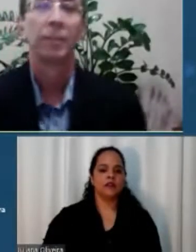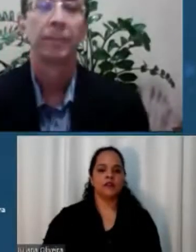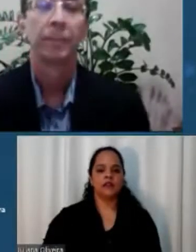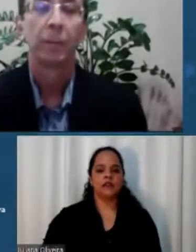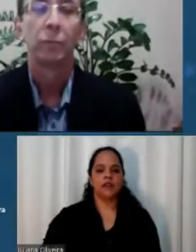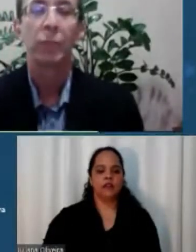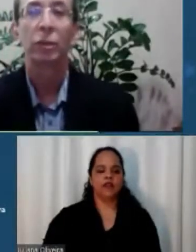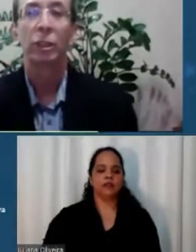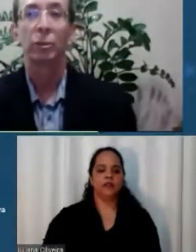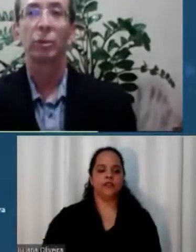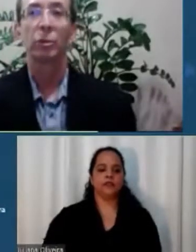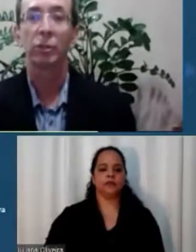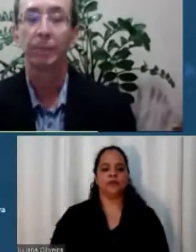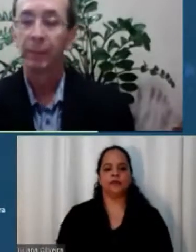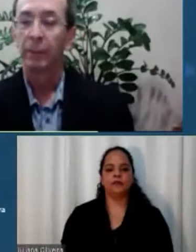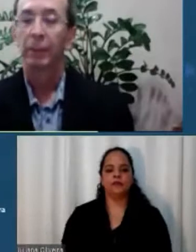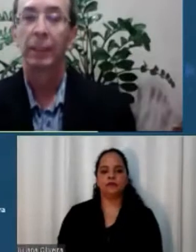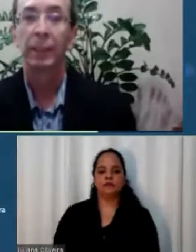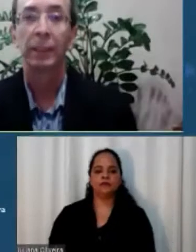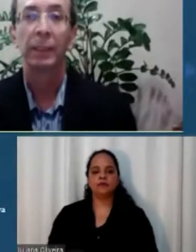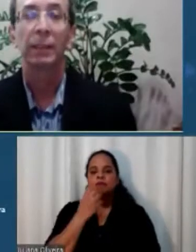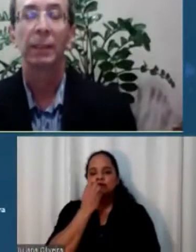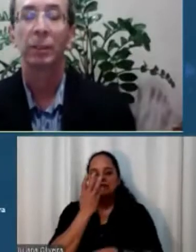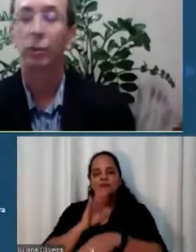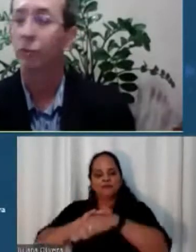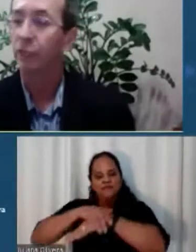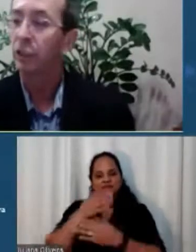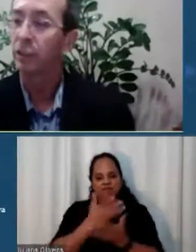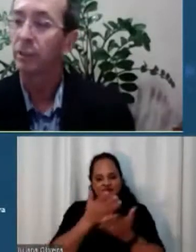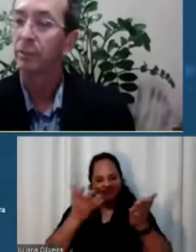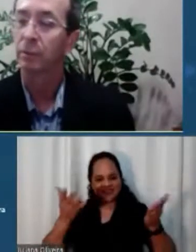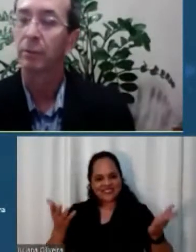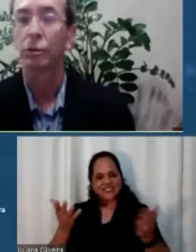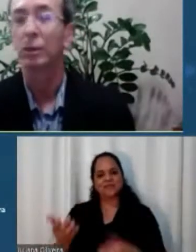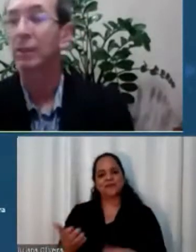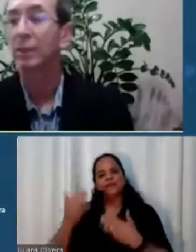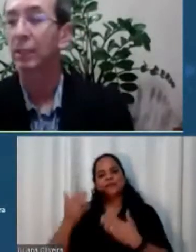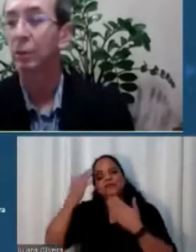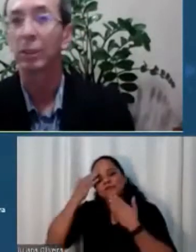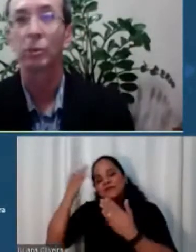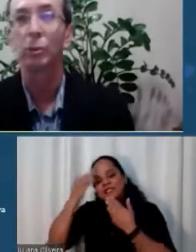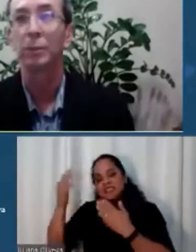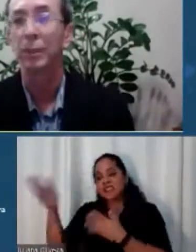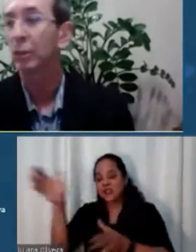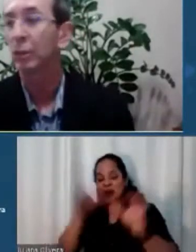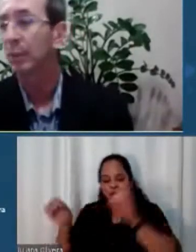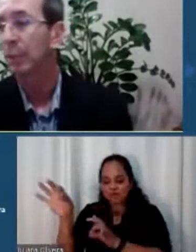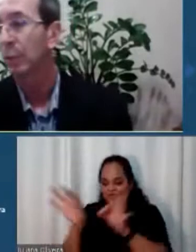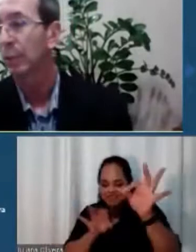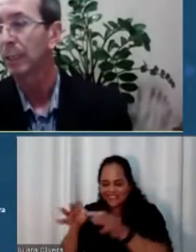Boa noite a todos. Queria agradecer o convite dos organizadores do primeiro seminário